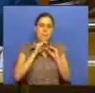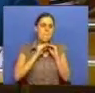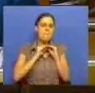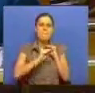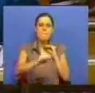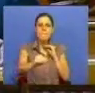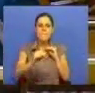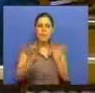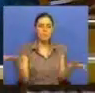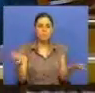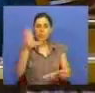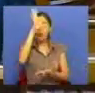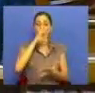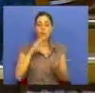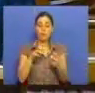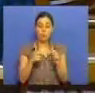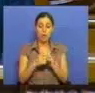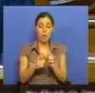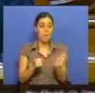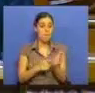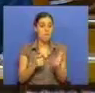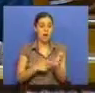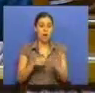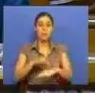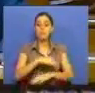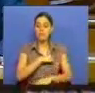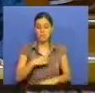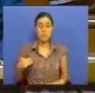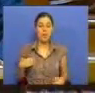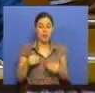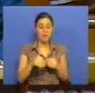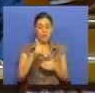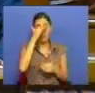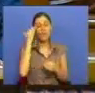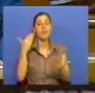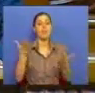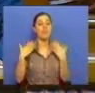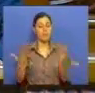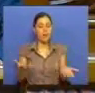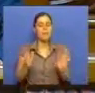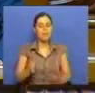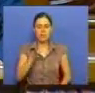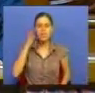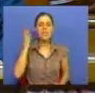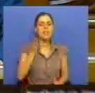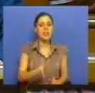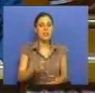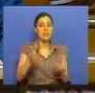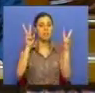do Governo sobre este problema da falta de médicos, particularmente quando se aproxima o verão. É caso para dizer